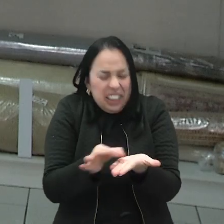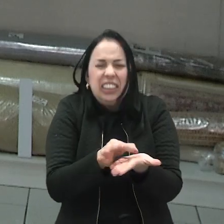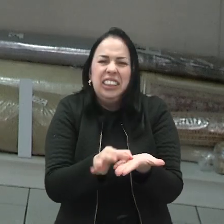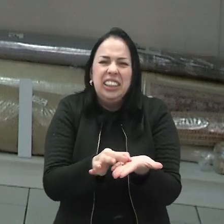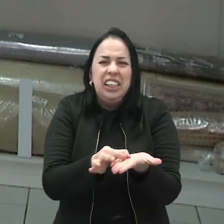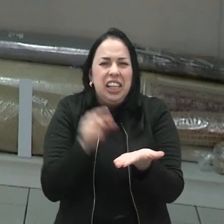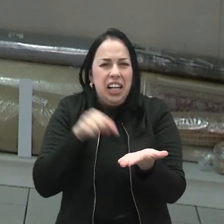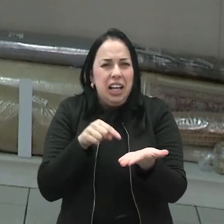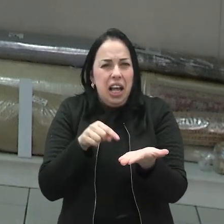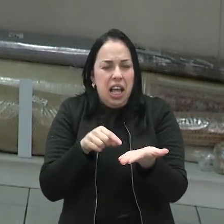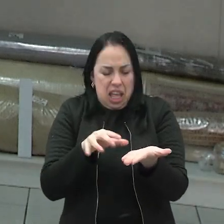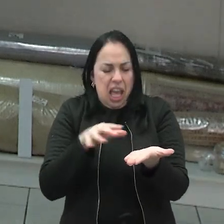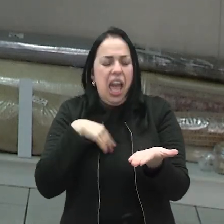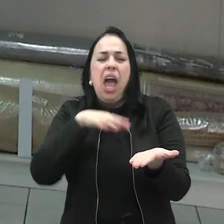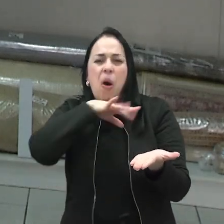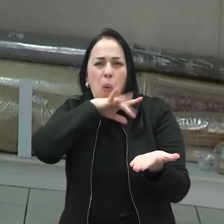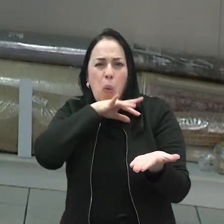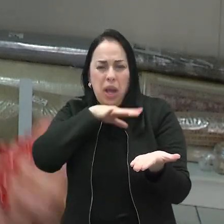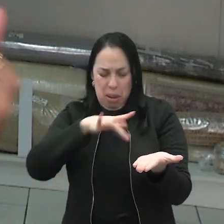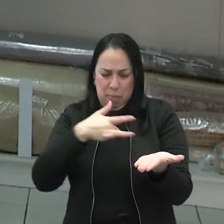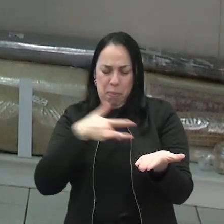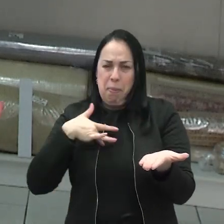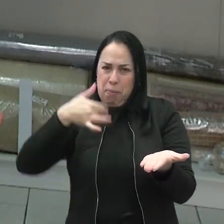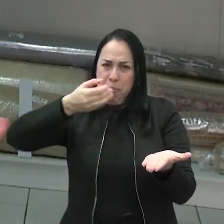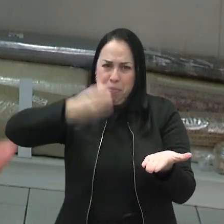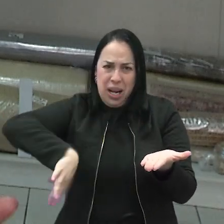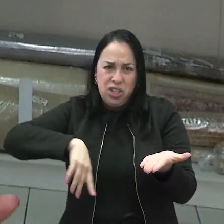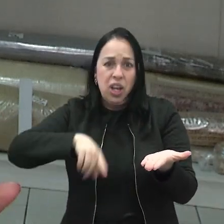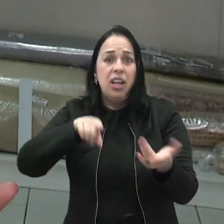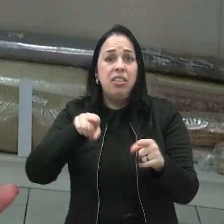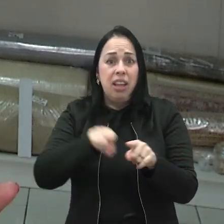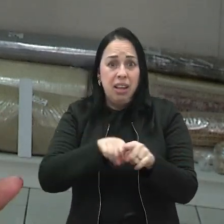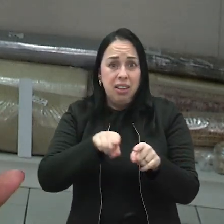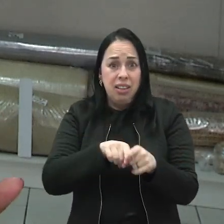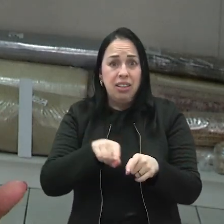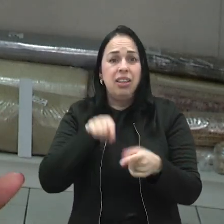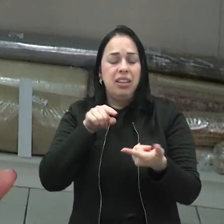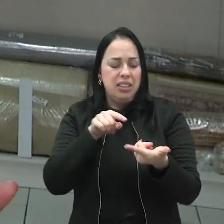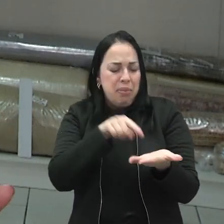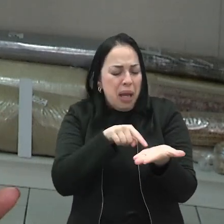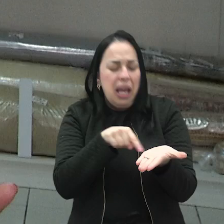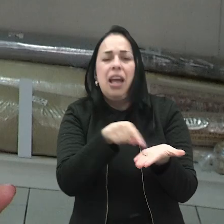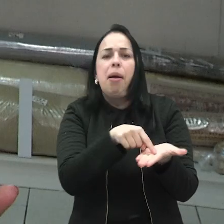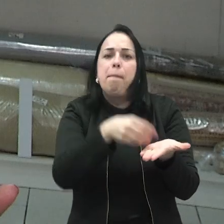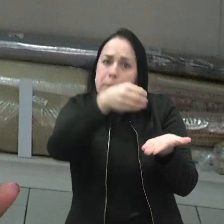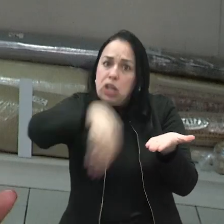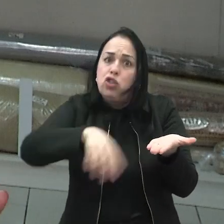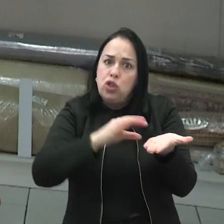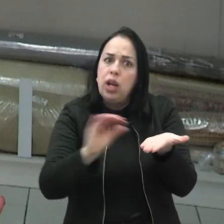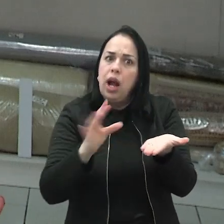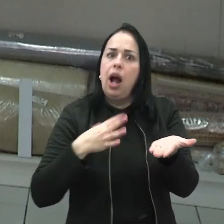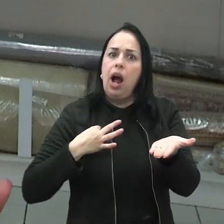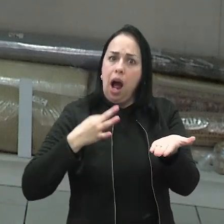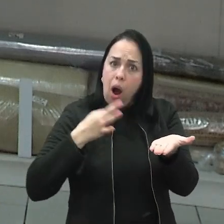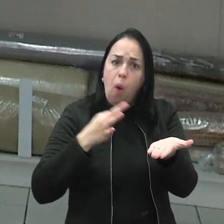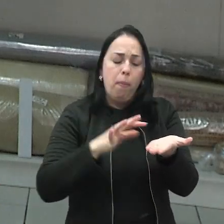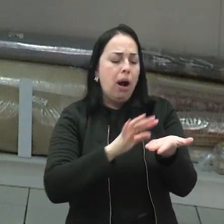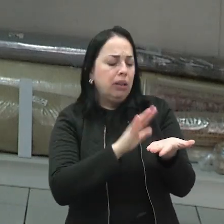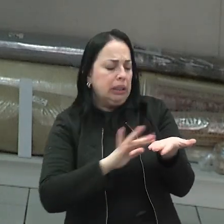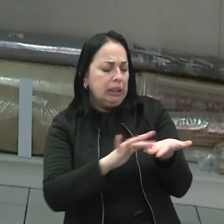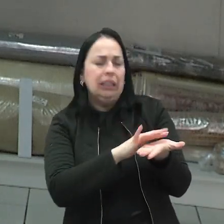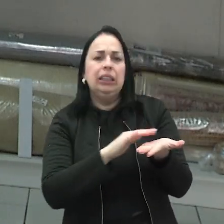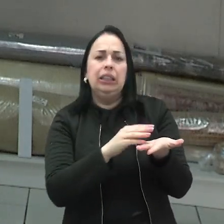que vão ficando na peça. Além de fazer muito mal para nós, como saúde, né? Faz muito mal para a peça, para o tecido.